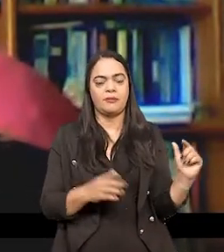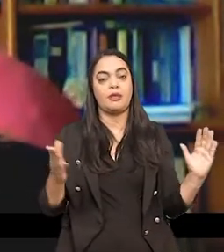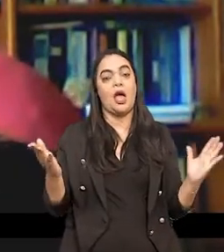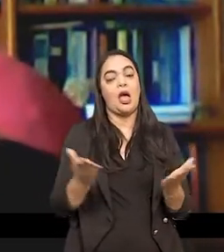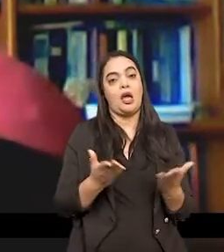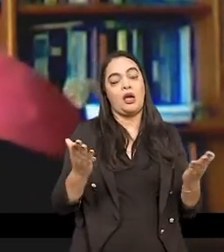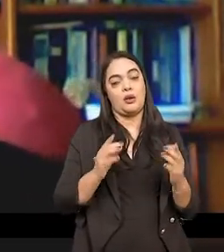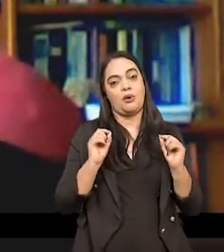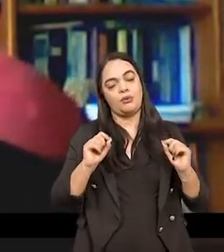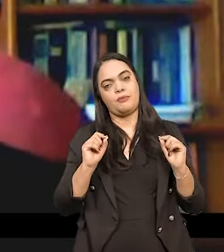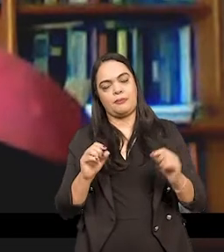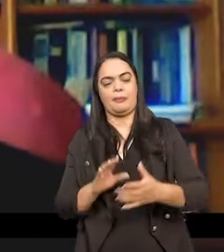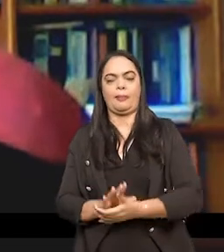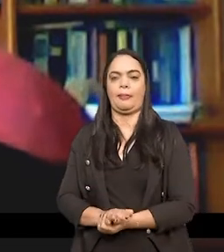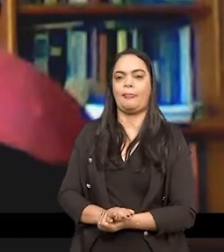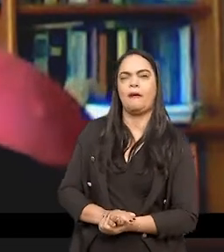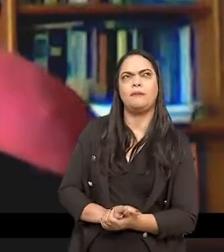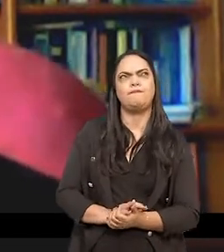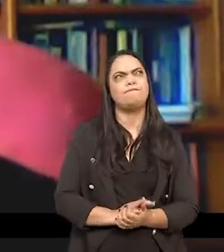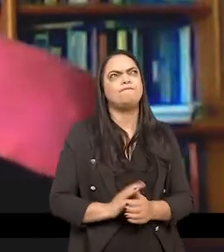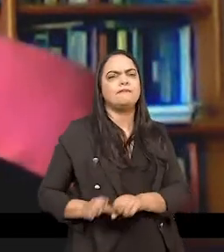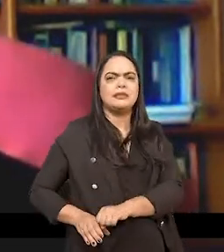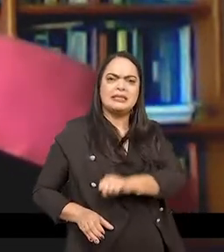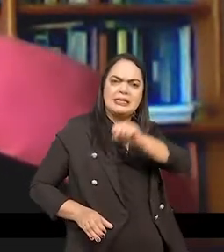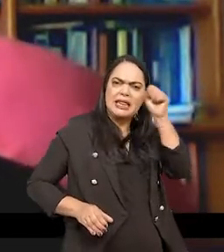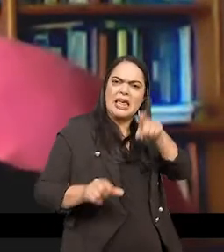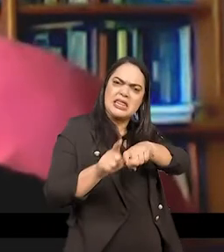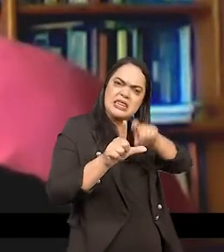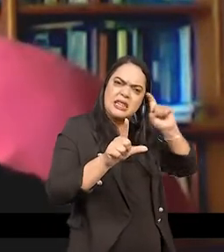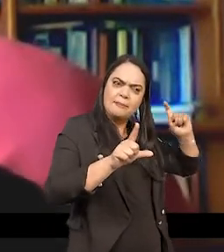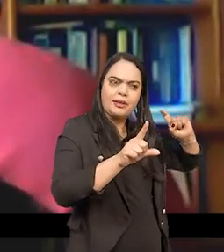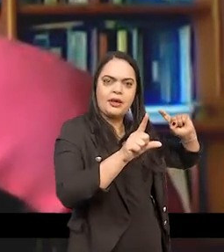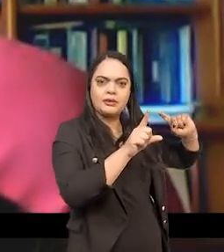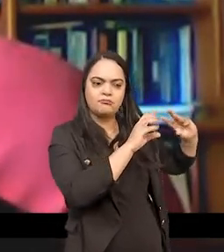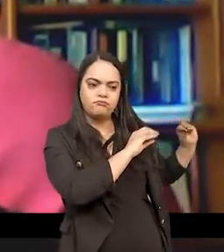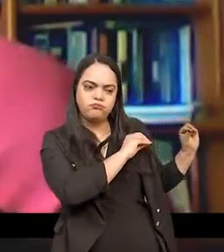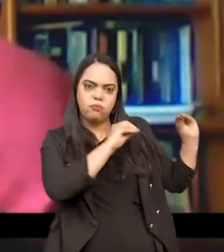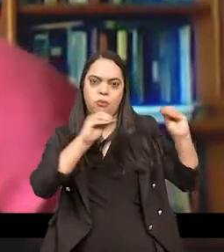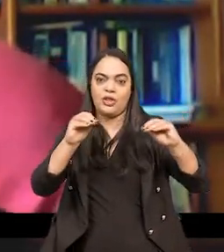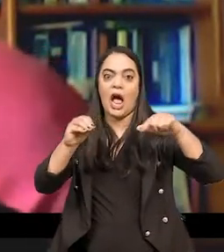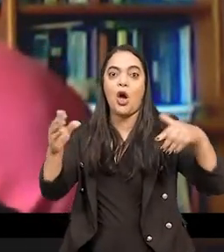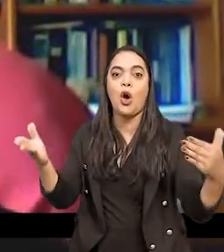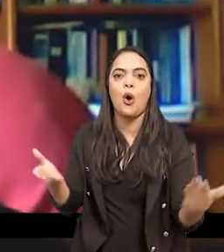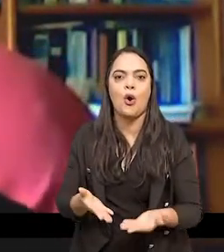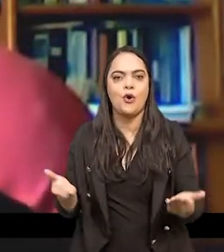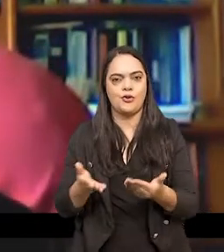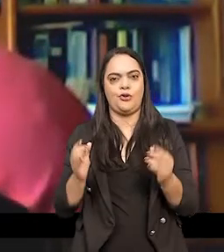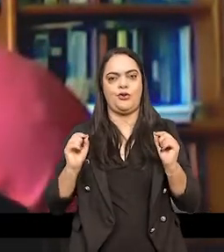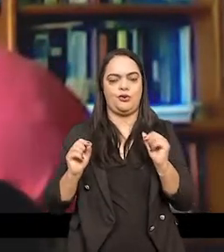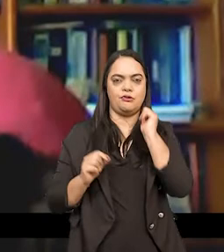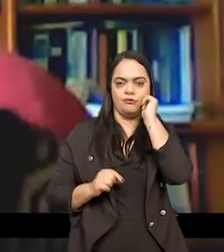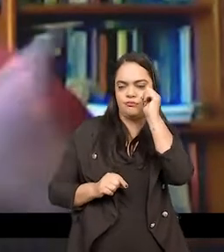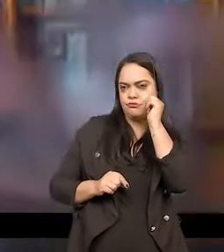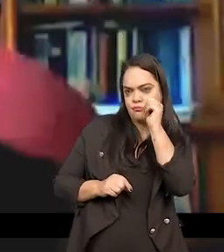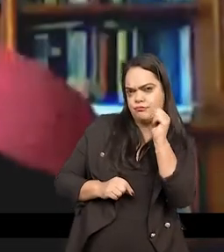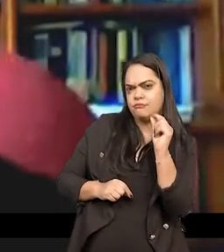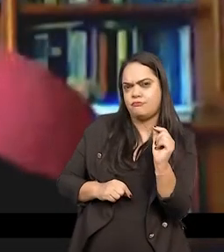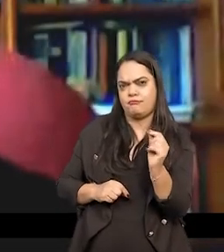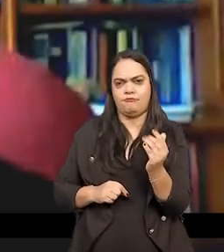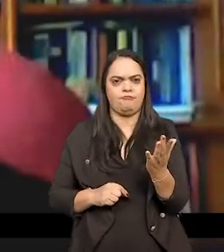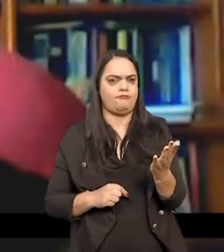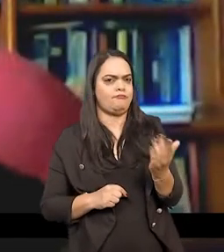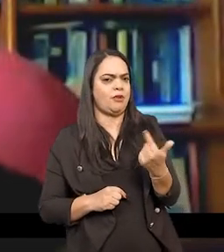da independência para cá, onde realmente as mulheres não tiveram acesso a nenhum